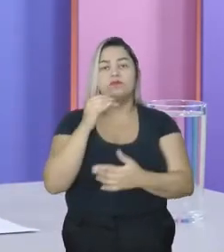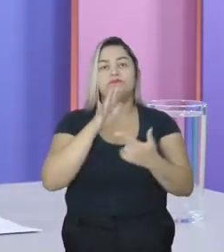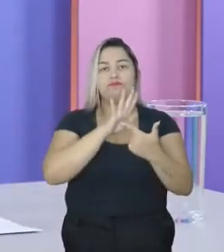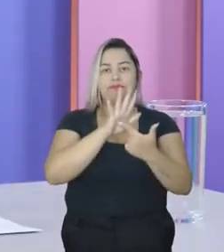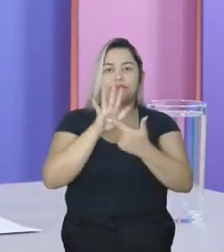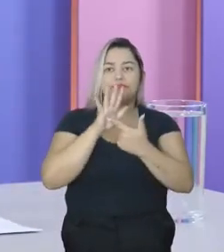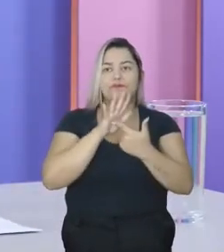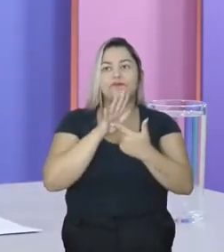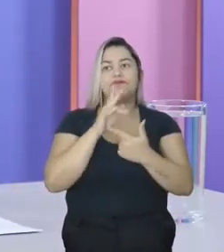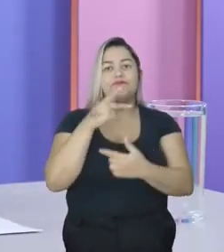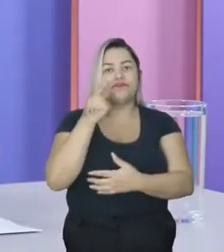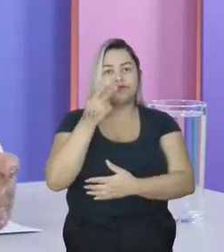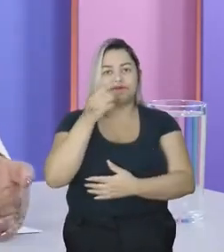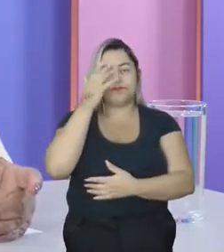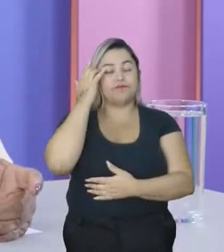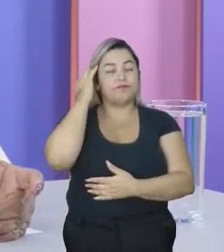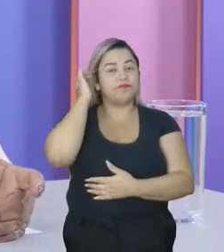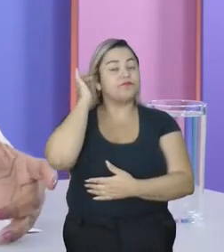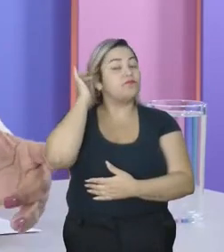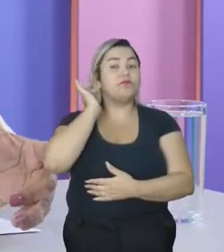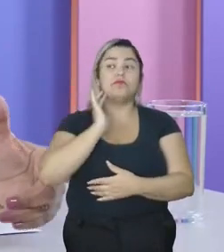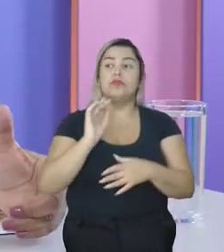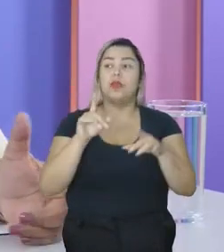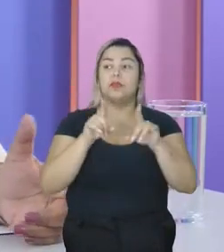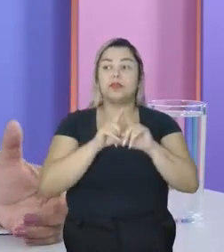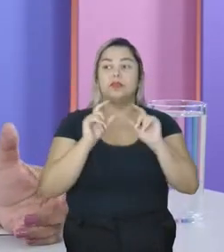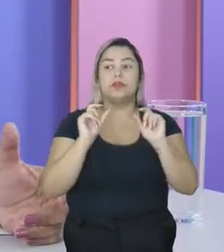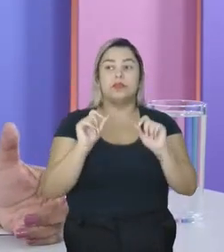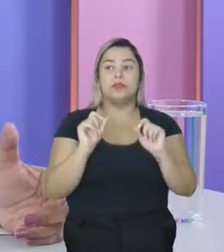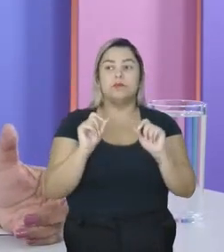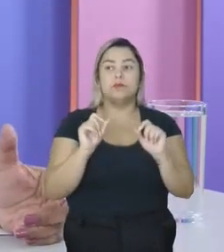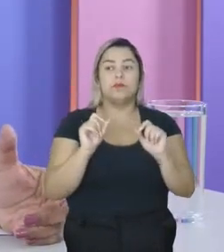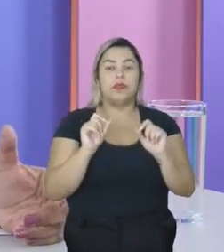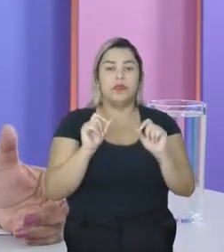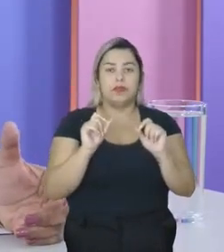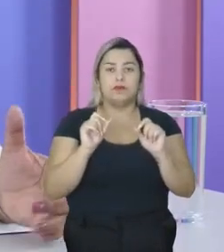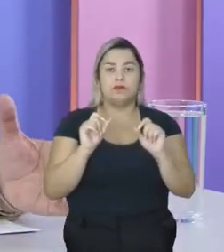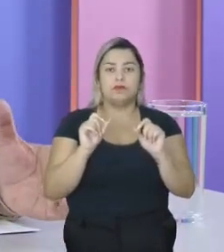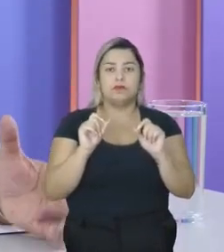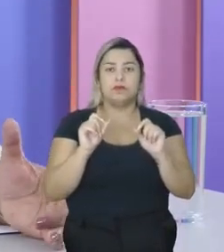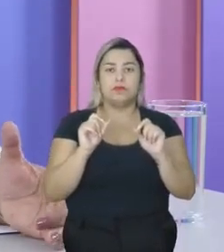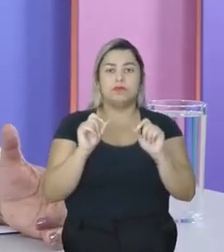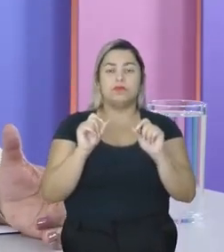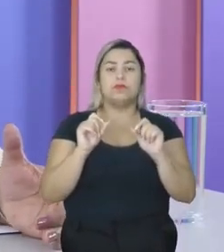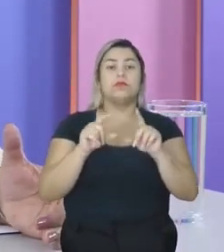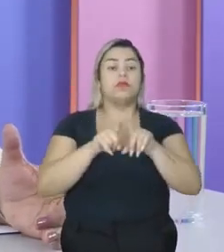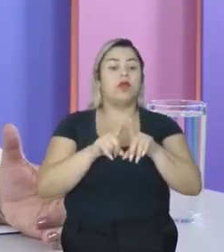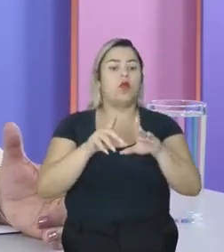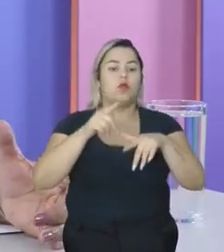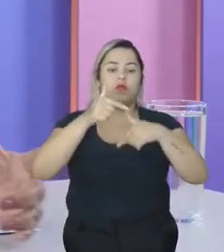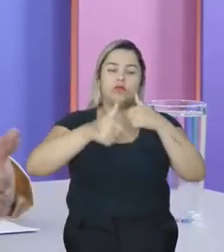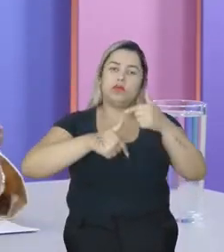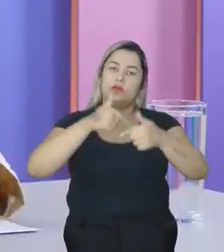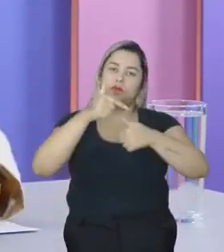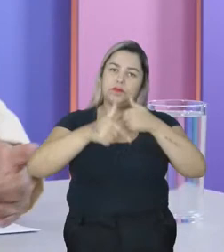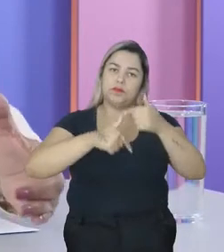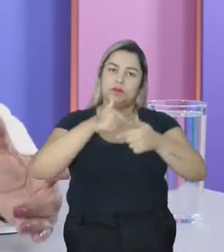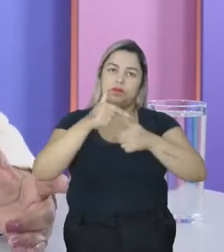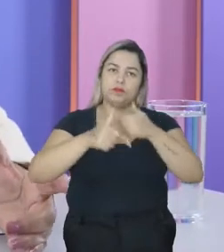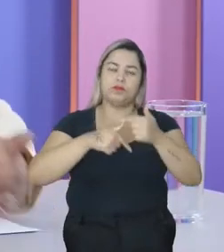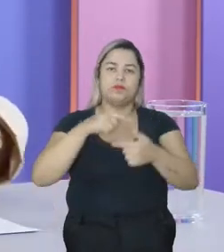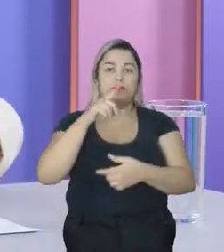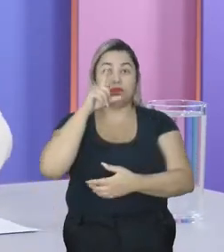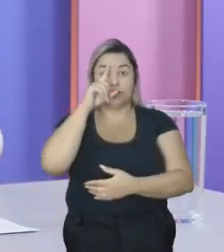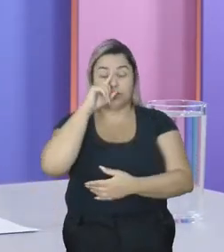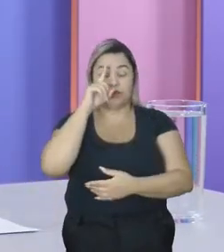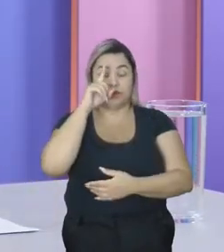no último período a desregulamentação da legislação trabalhista, né, agravou